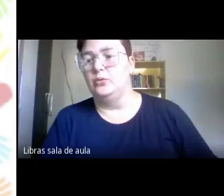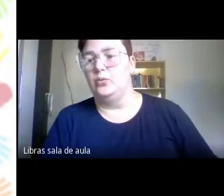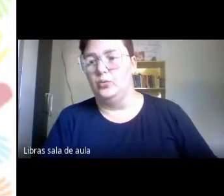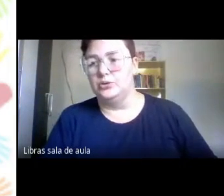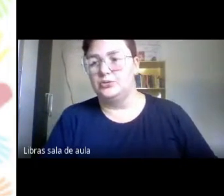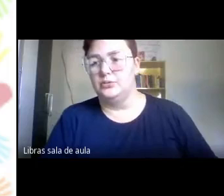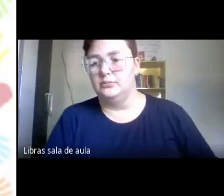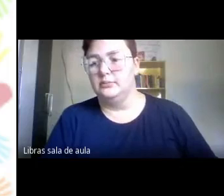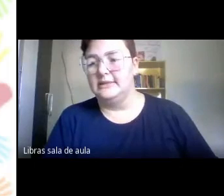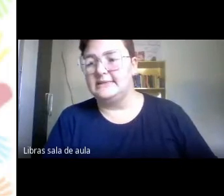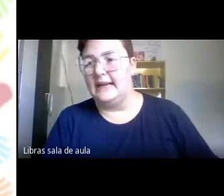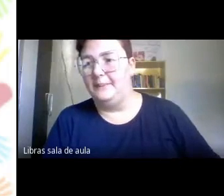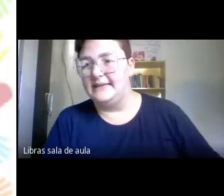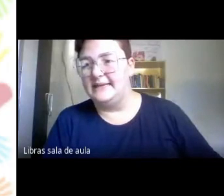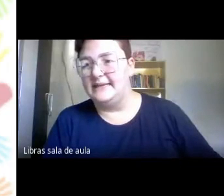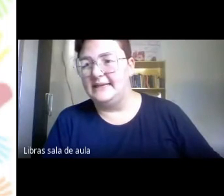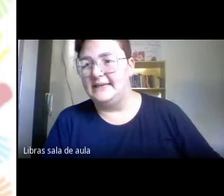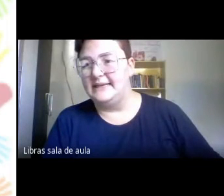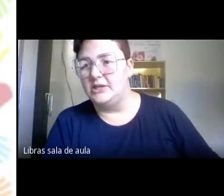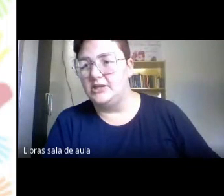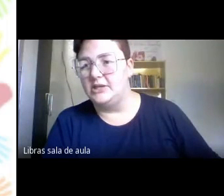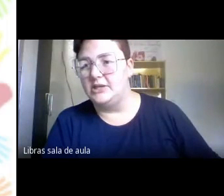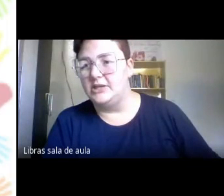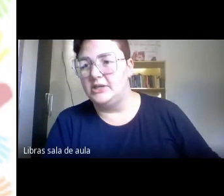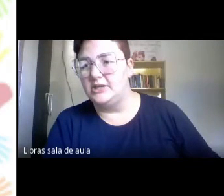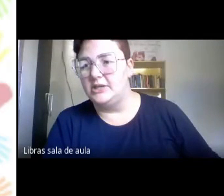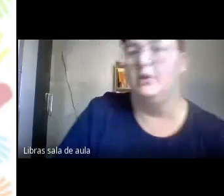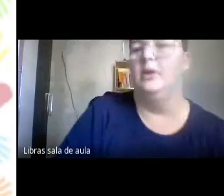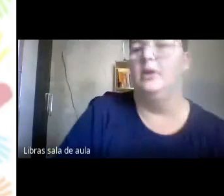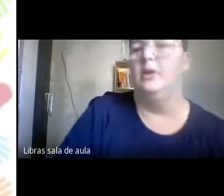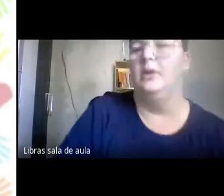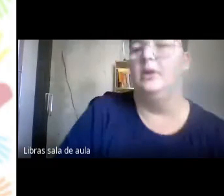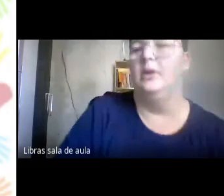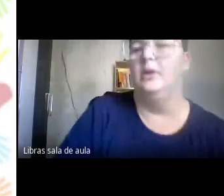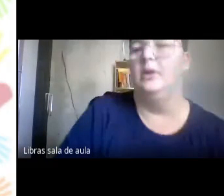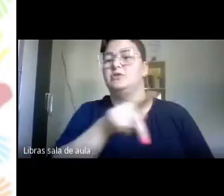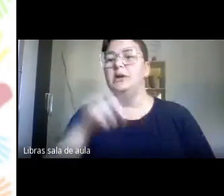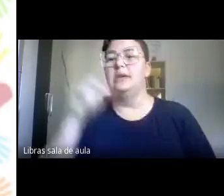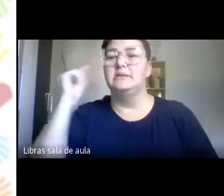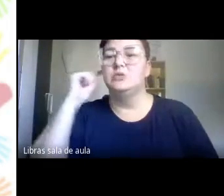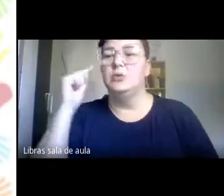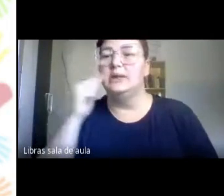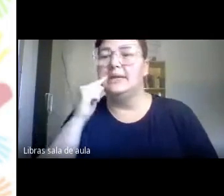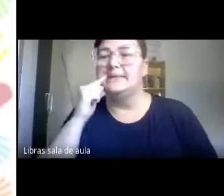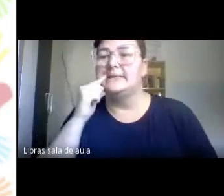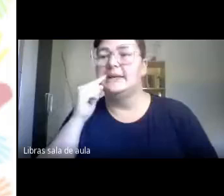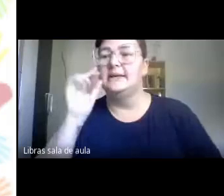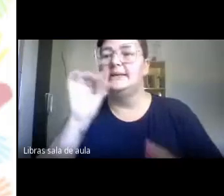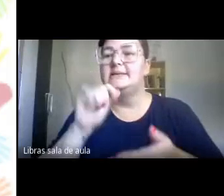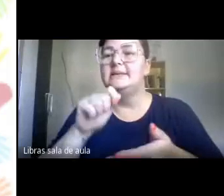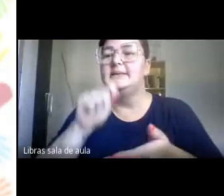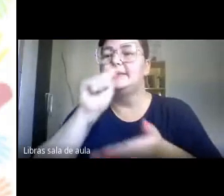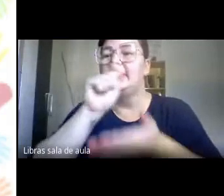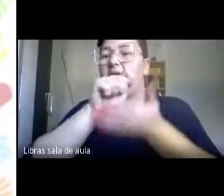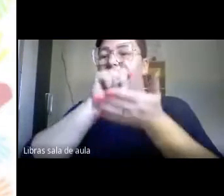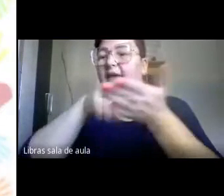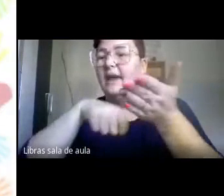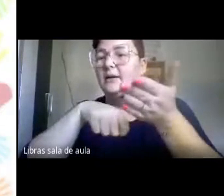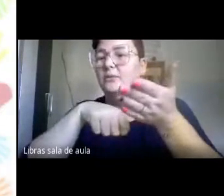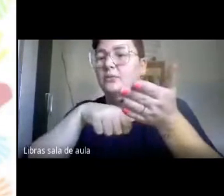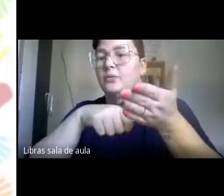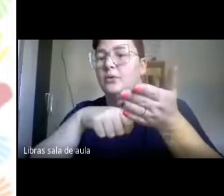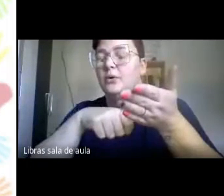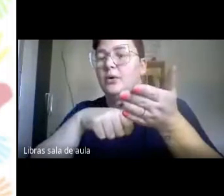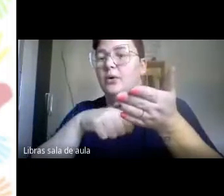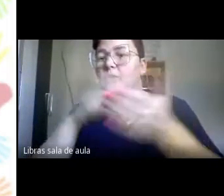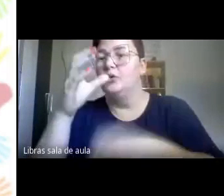inscreveu no curso está presente? Por favor, ó, as professoras surdas que se